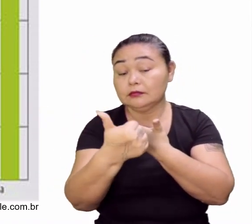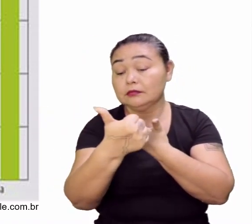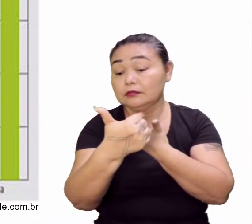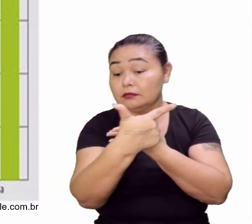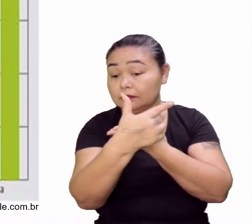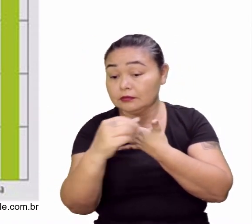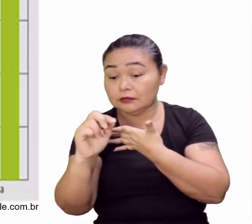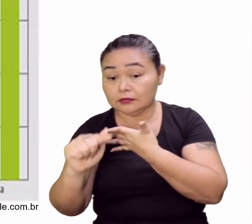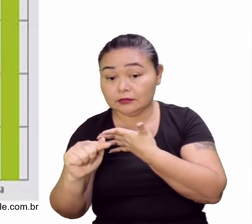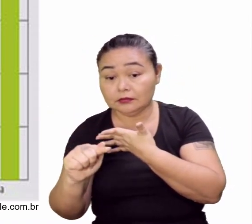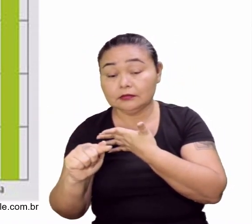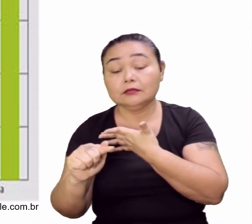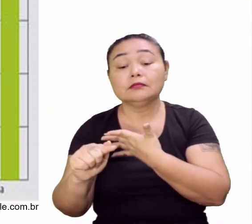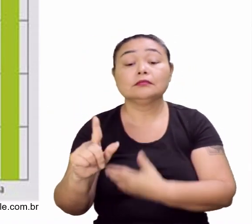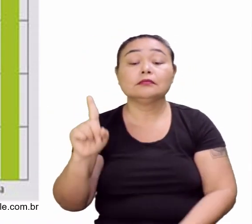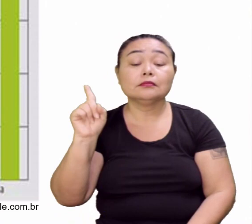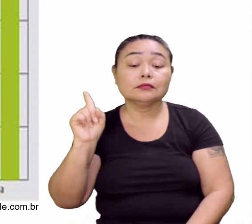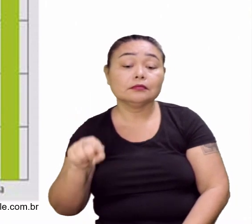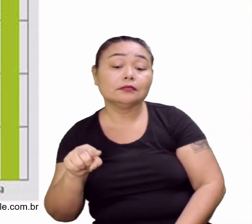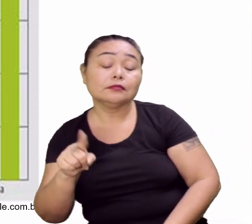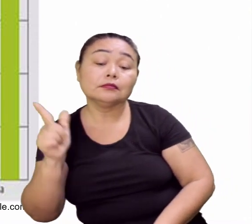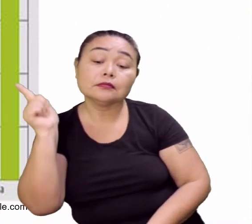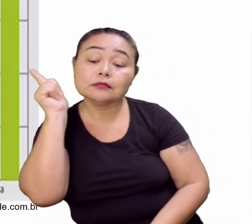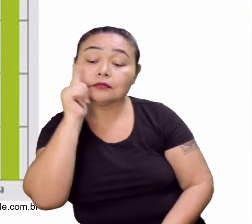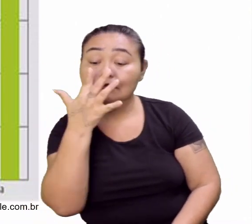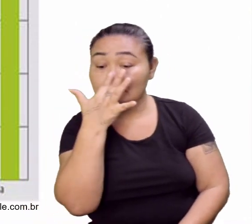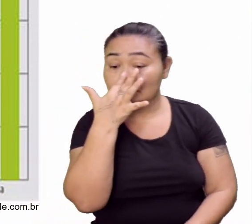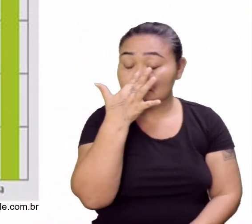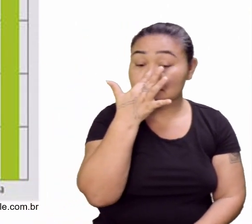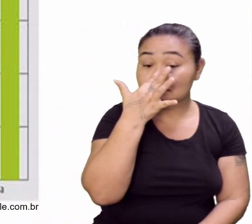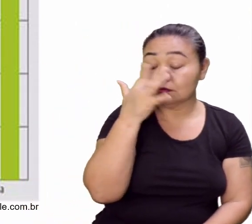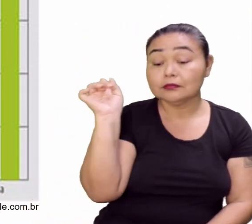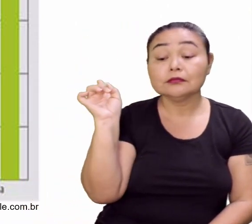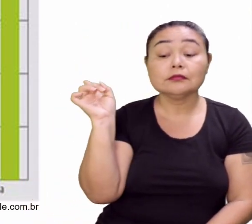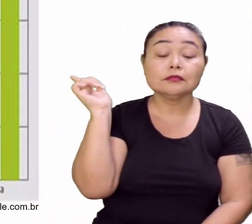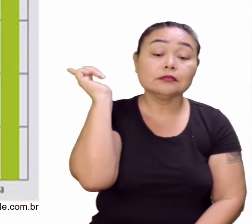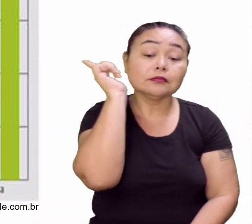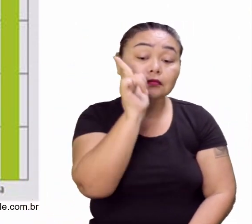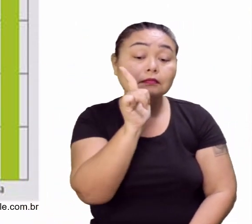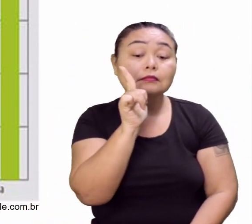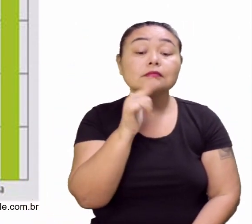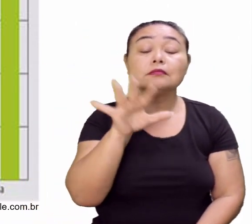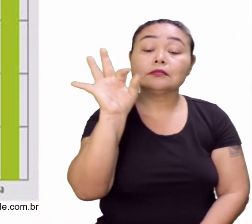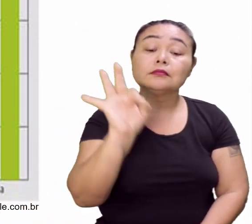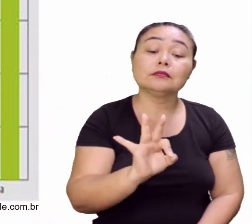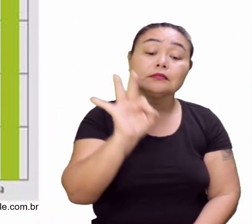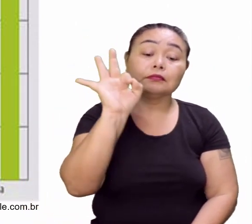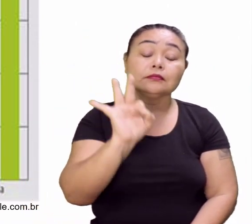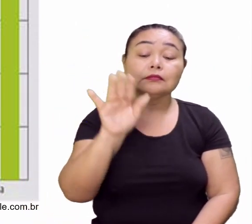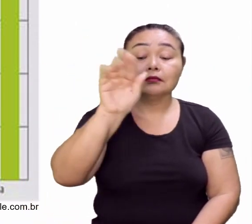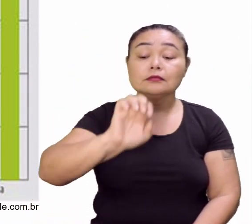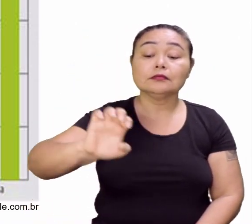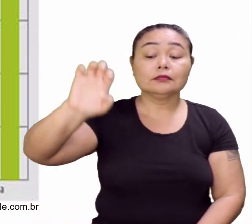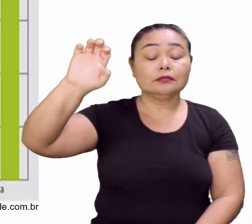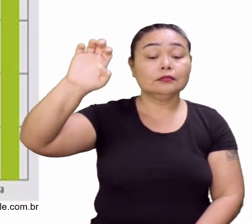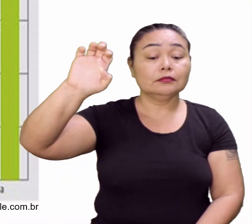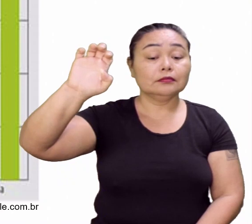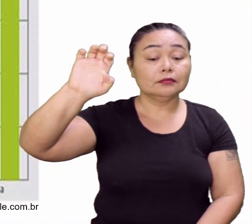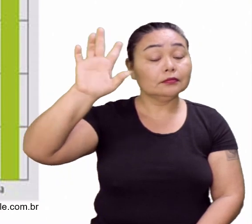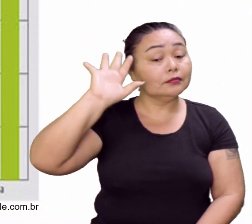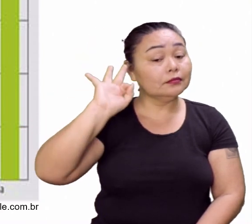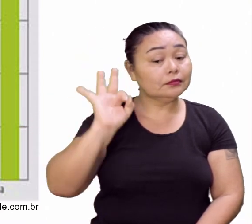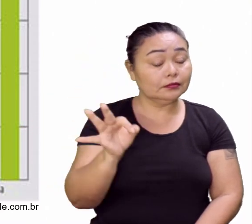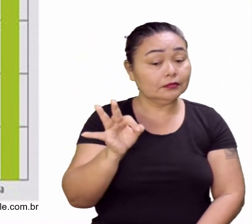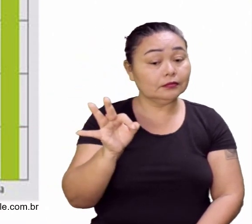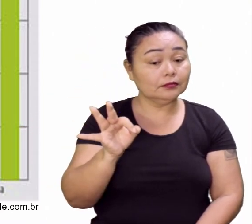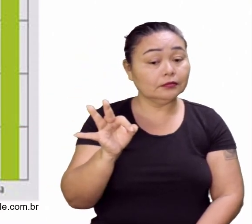2007, a gente consegue observar aqui, e também a gente consegue observar uma grande taxa na Europa, certo,